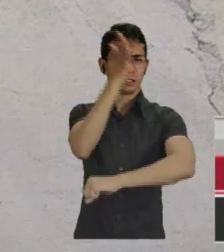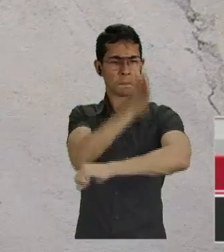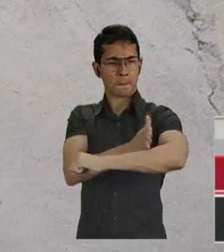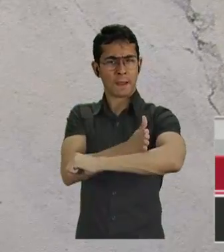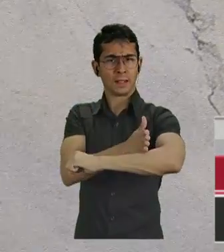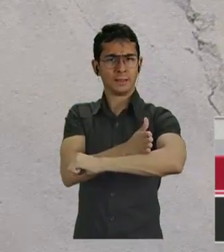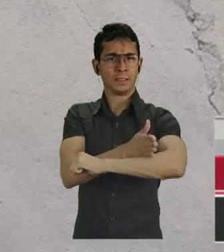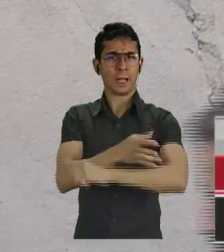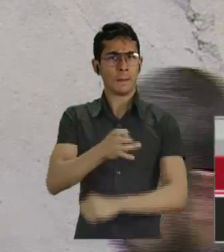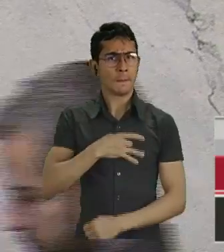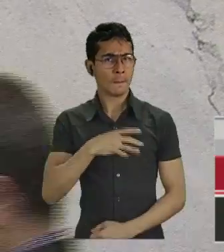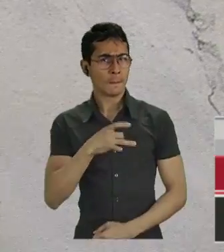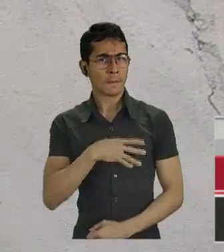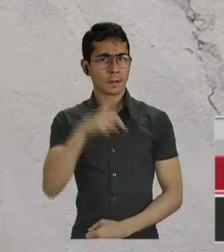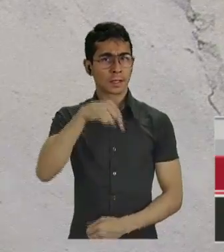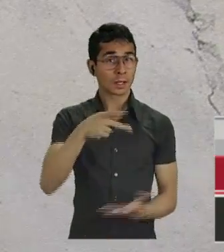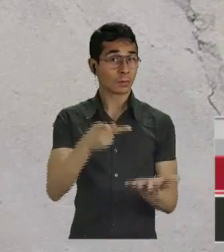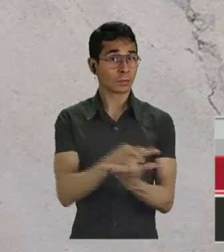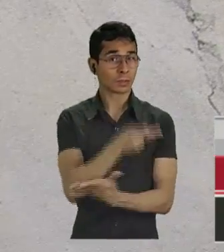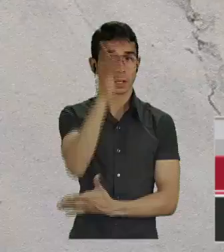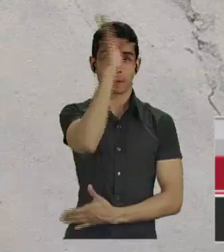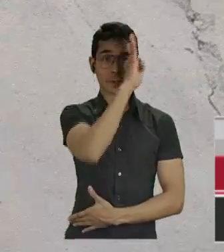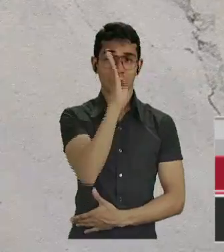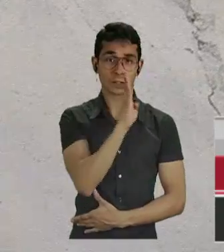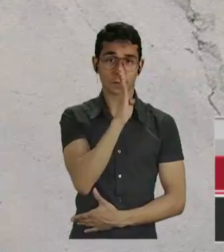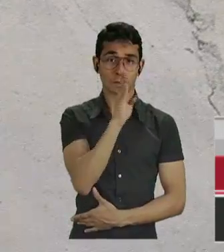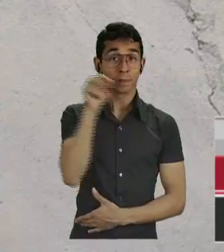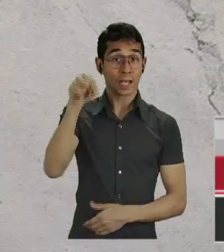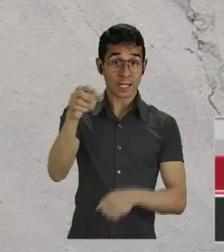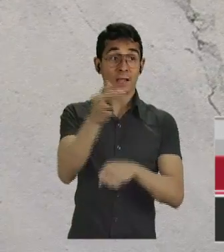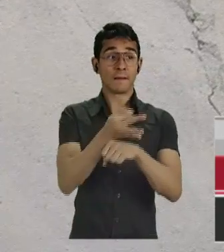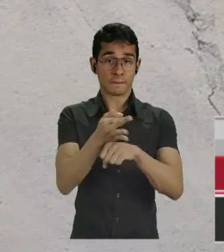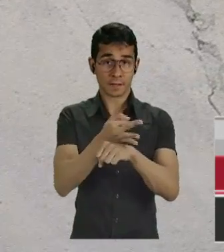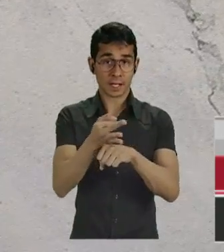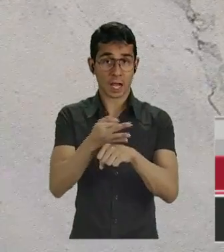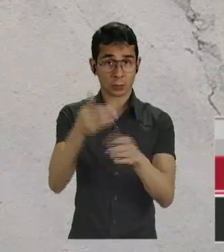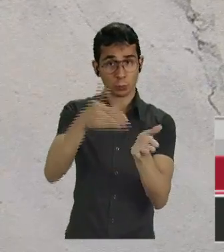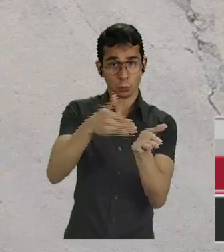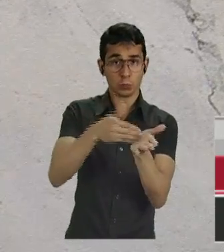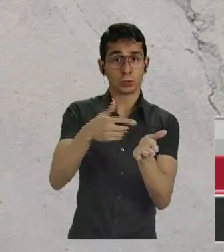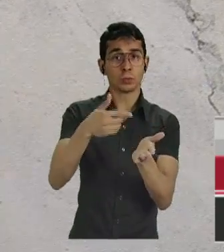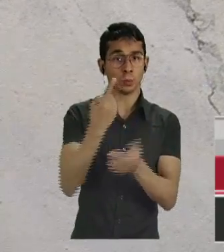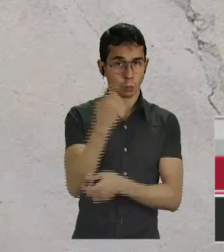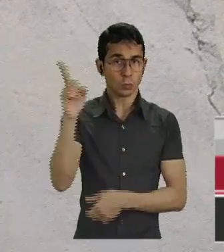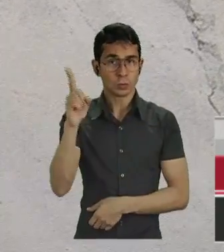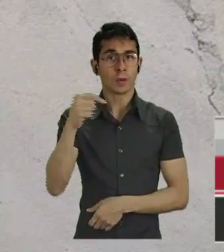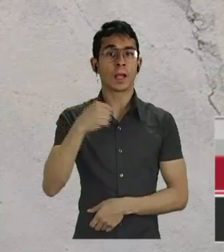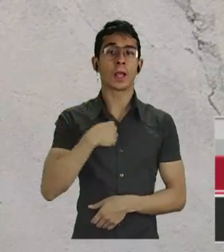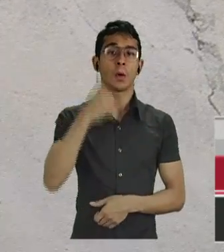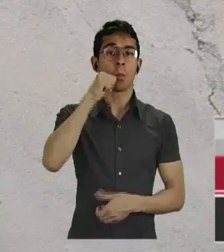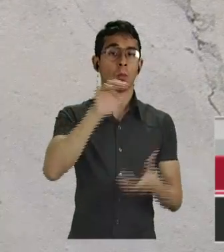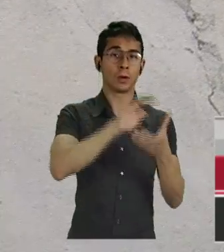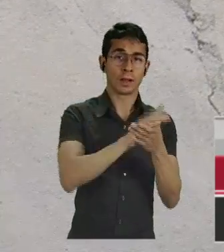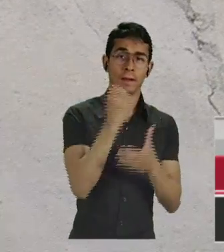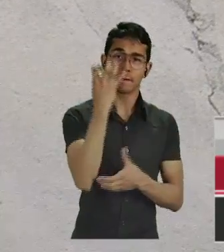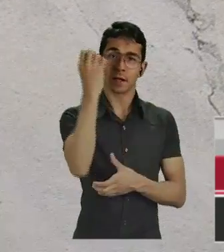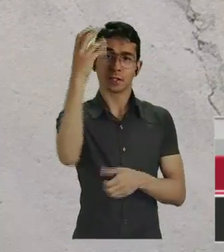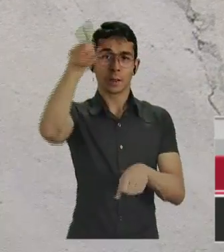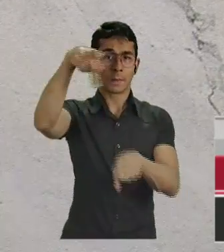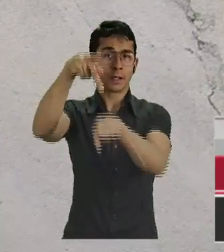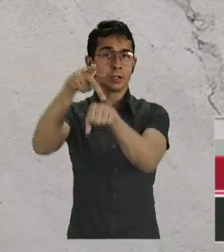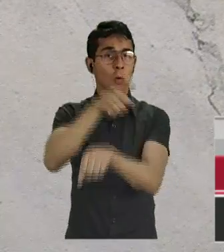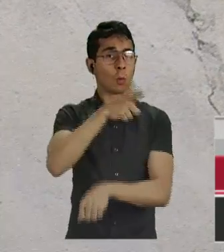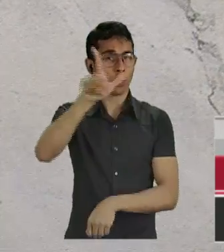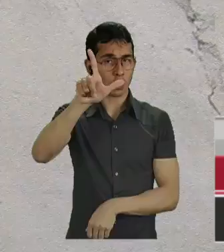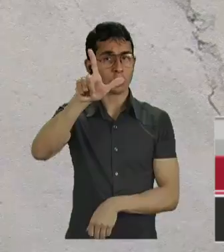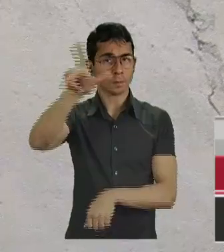que nós vemos acontecendo no brasil e se esse feriado prolongado tive a oportunidade de viajar com a minha esposa fora do país e nós tivemos um